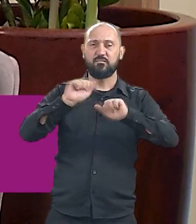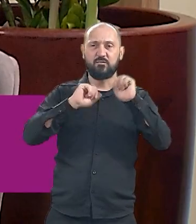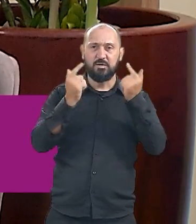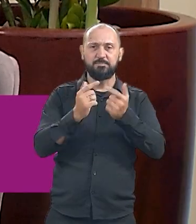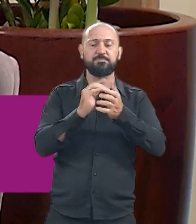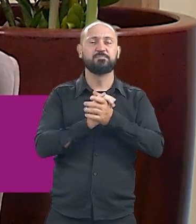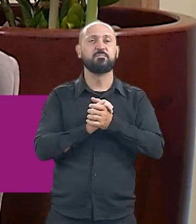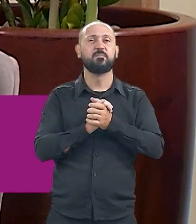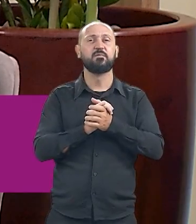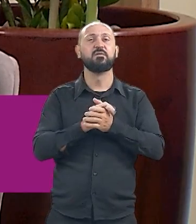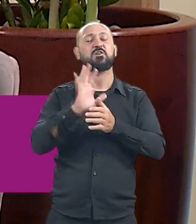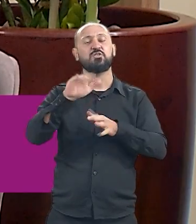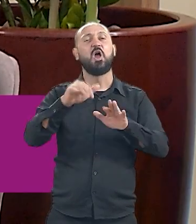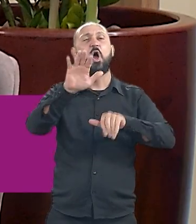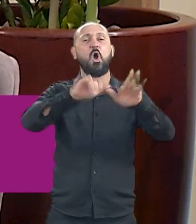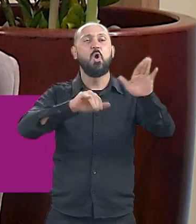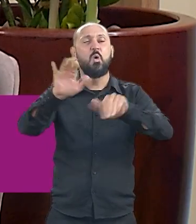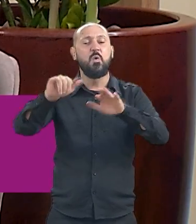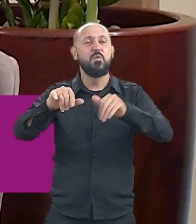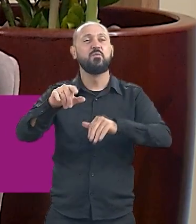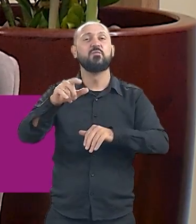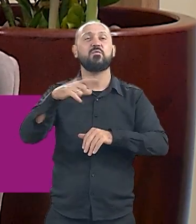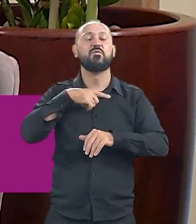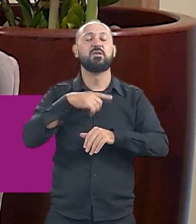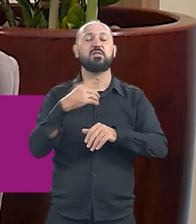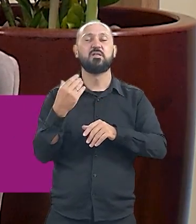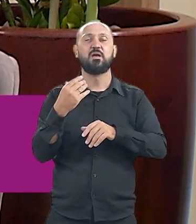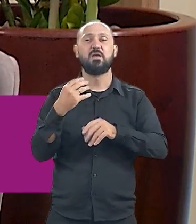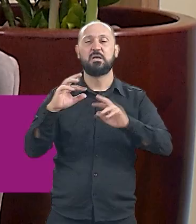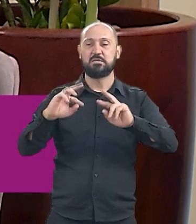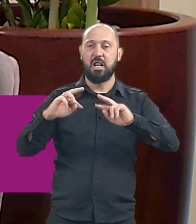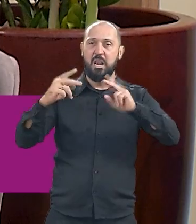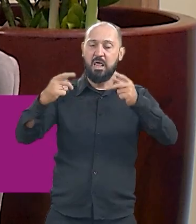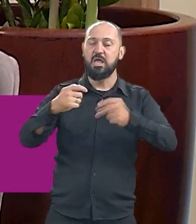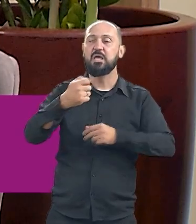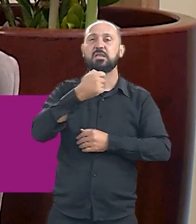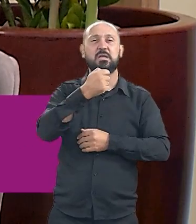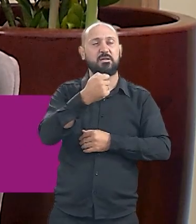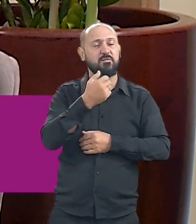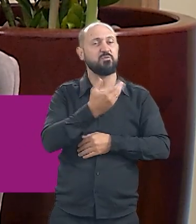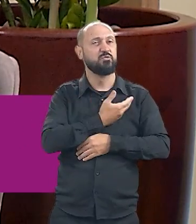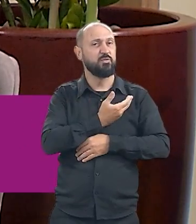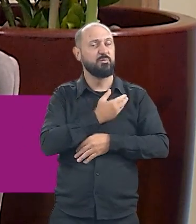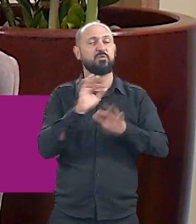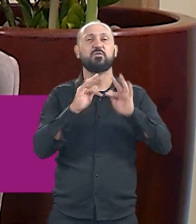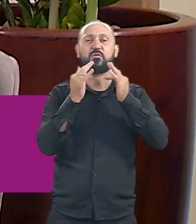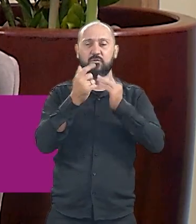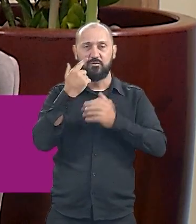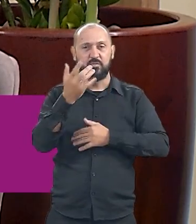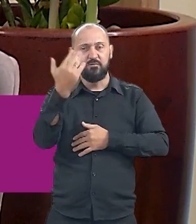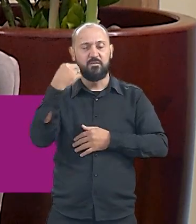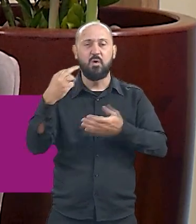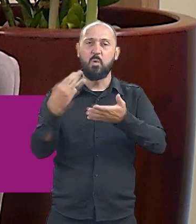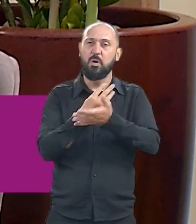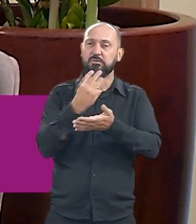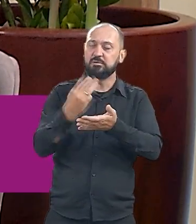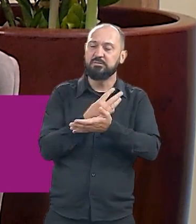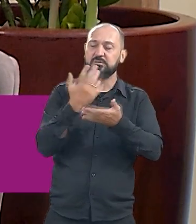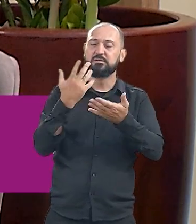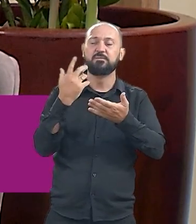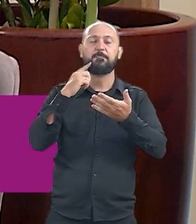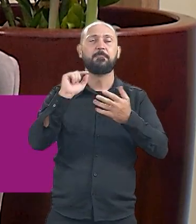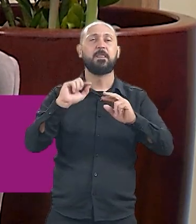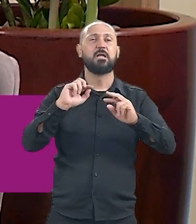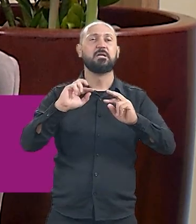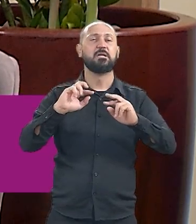convite para que você compartilhe o link dessa entrevista com seus amigos e familiares via WhatsApp, né, nas suas redes sociais, justamente para